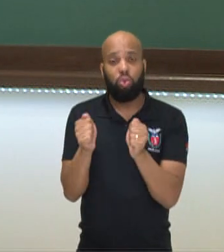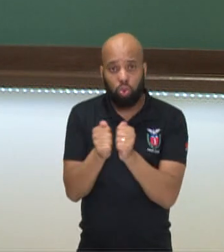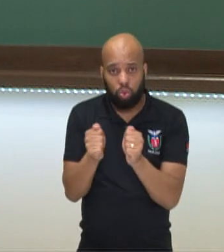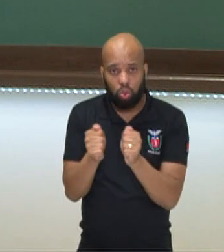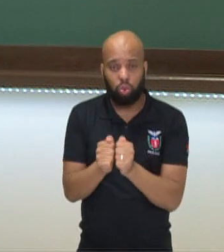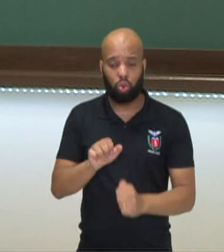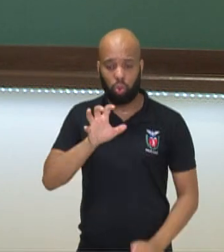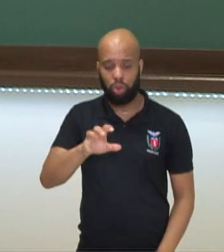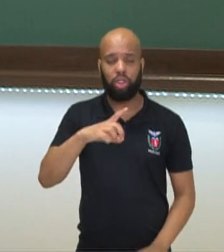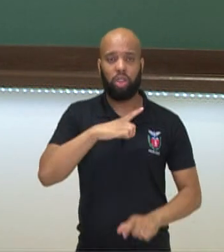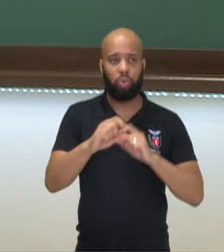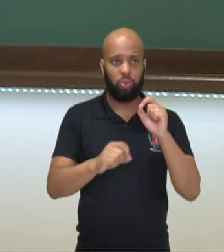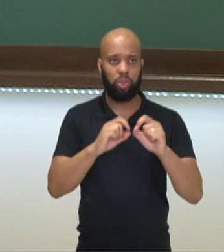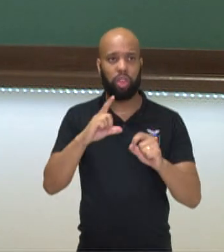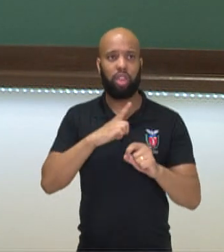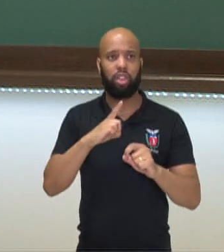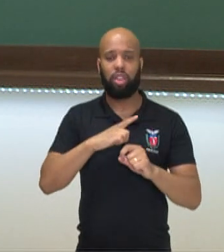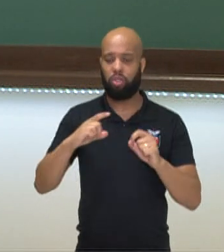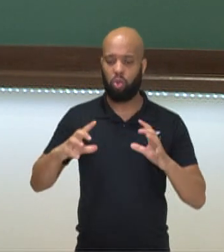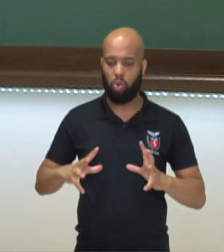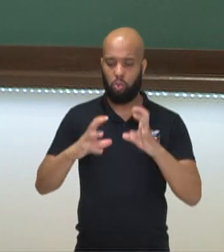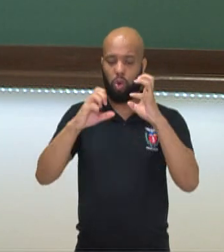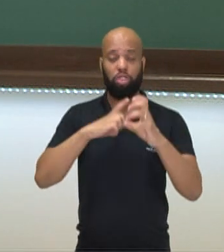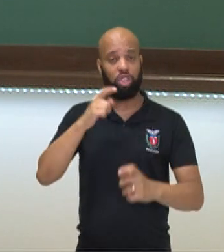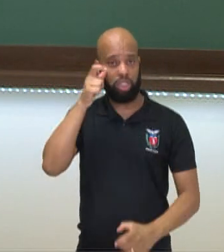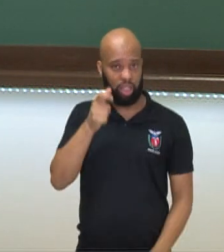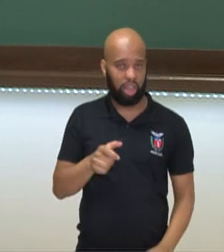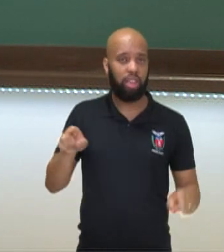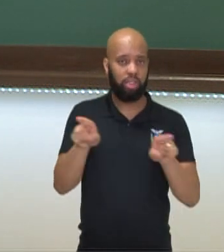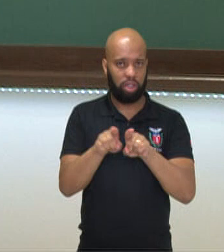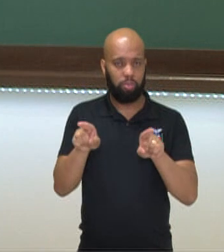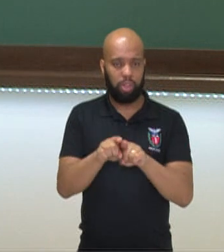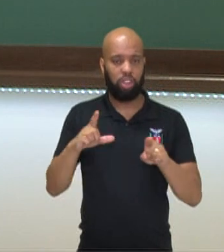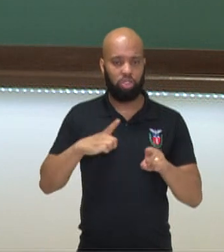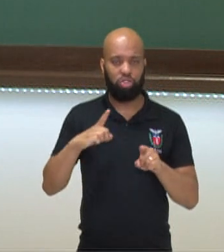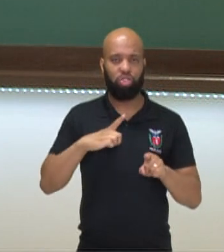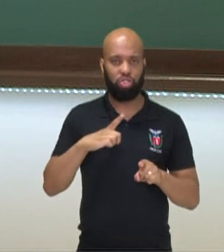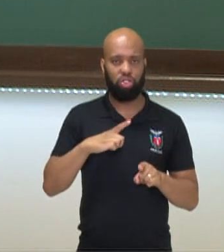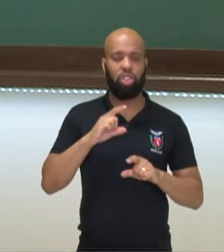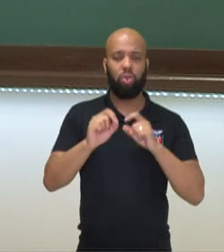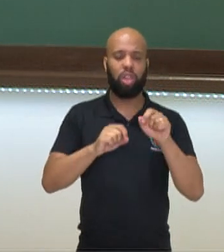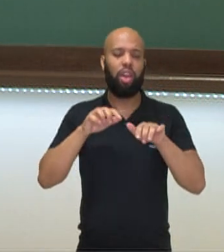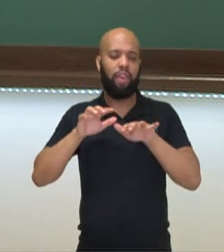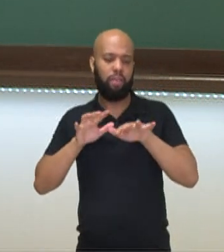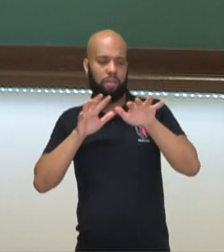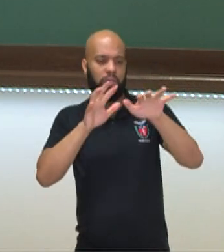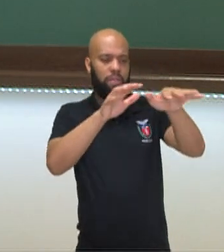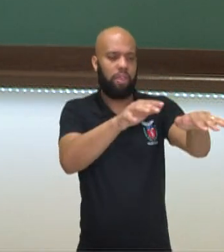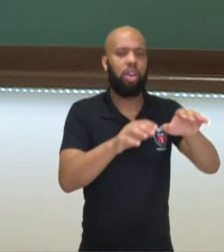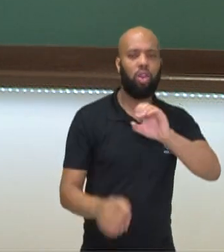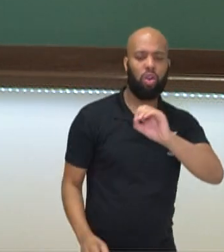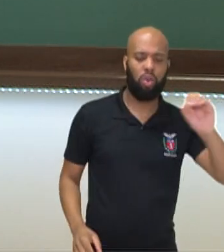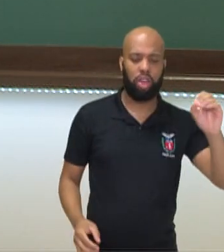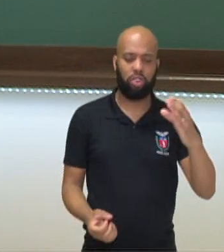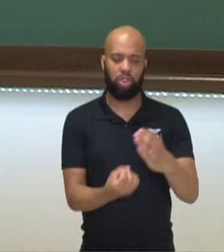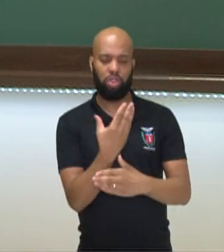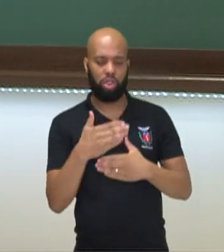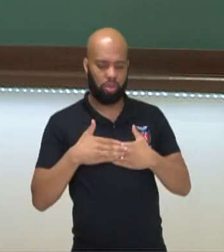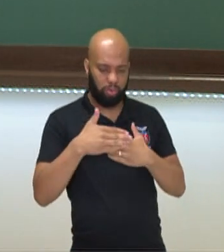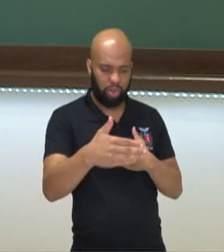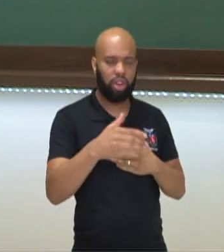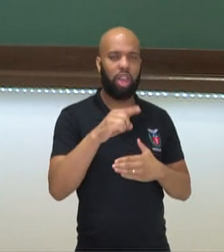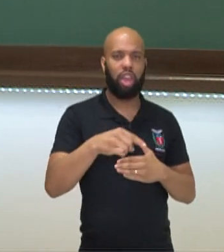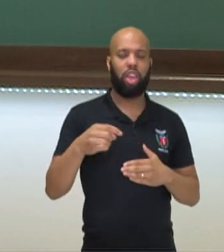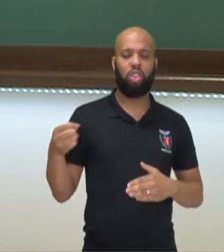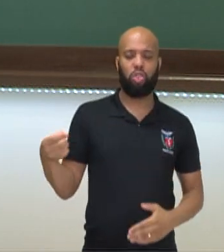Juntos a isso, somou-se aí um confronto com interesses do governo, da Marcha para o Oeste, criada ali a partir do